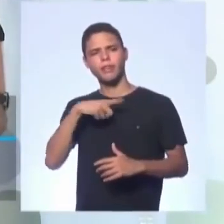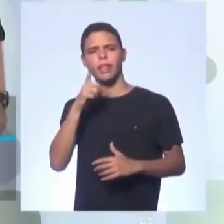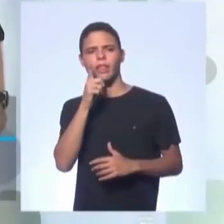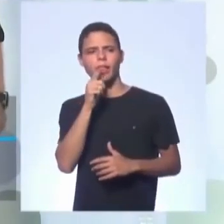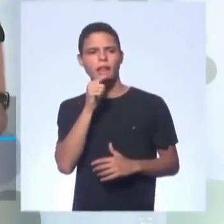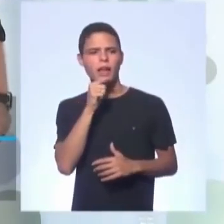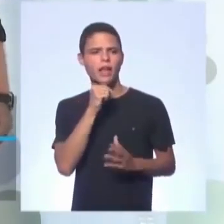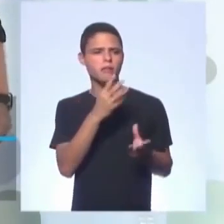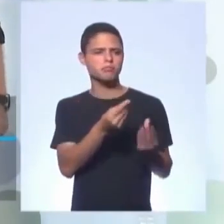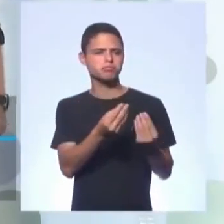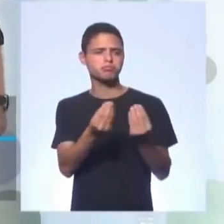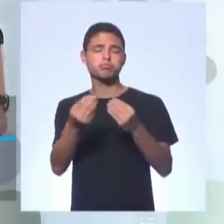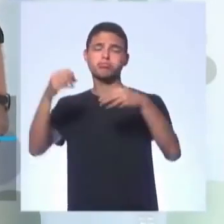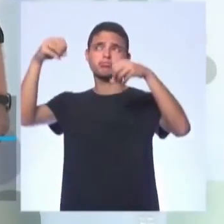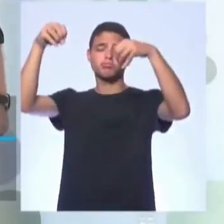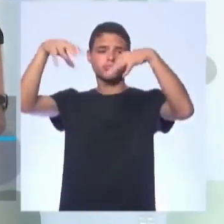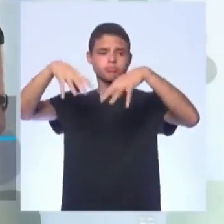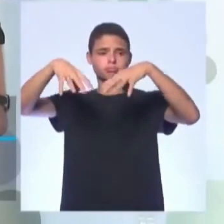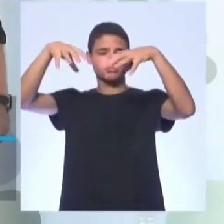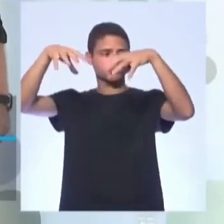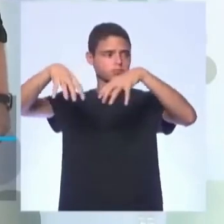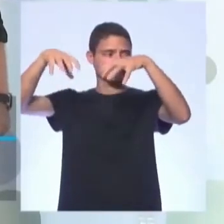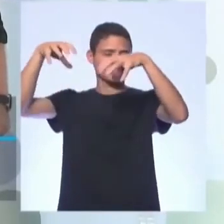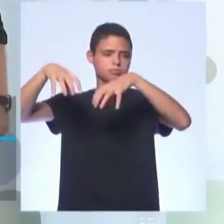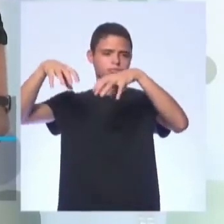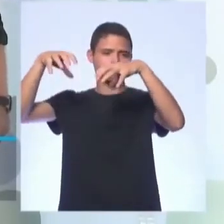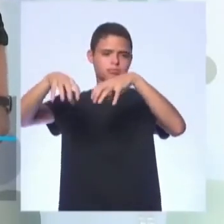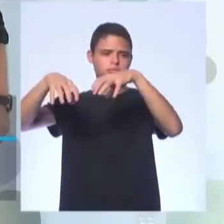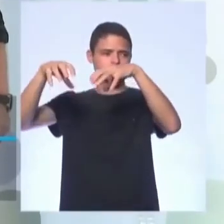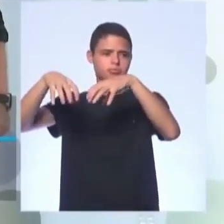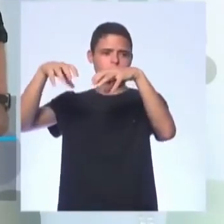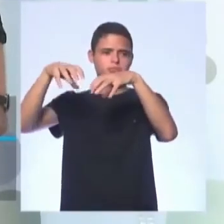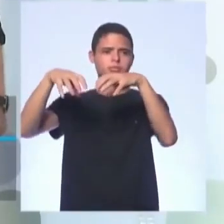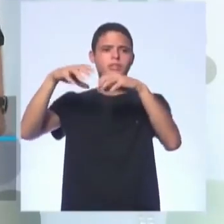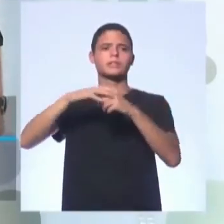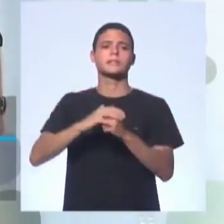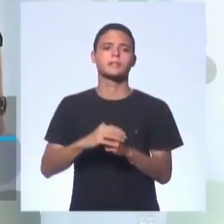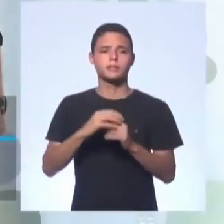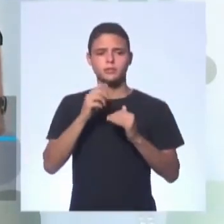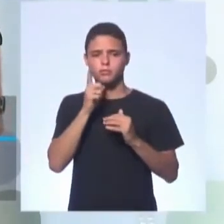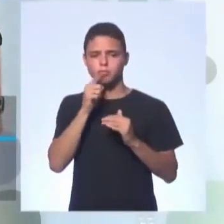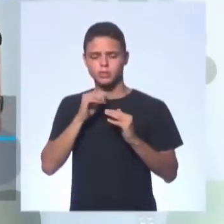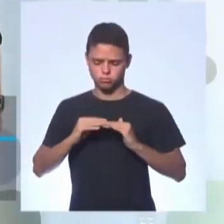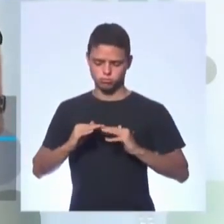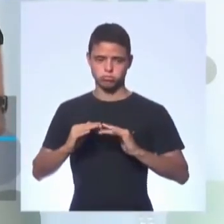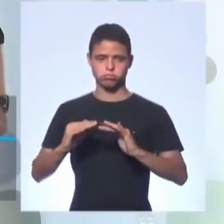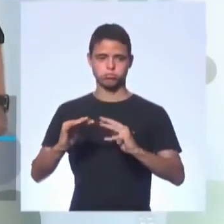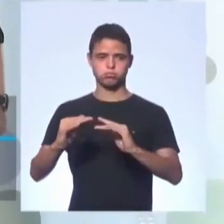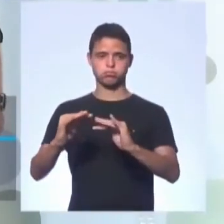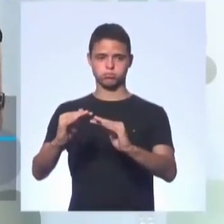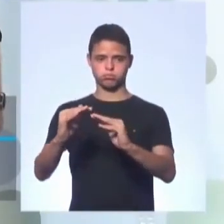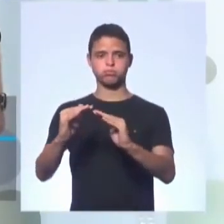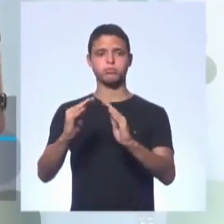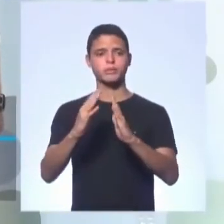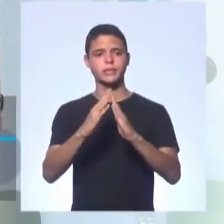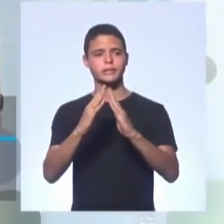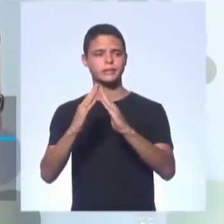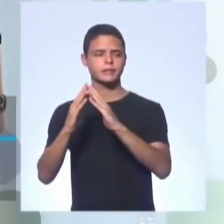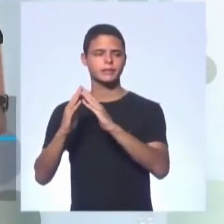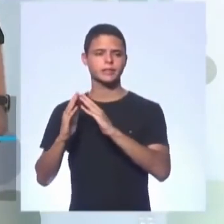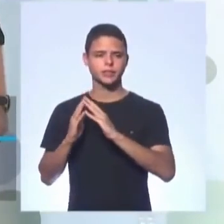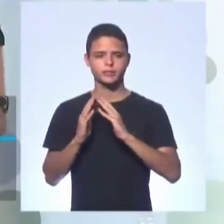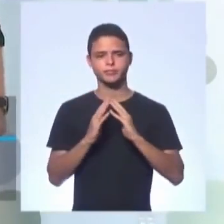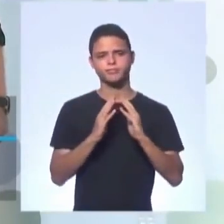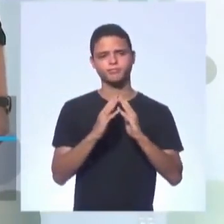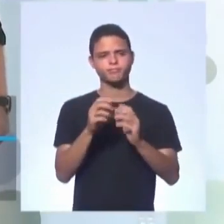excesso em época de chuva, né, então um excesso aí de água, né, essa água vai para onde? Vai para as várzeas. E essas